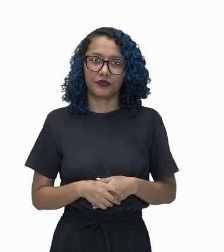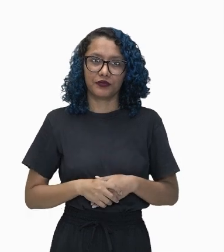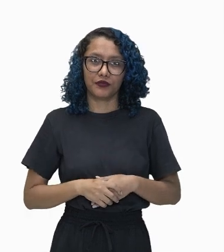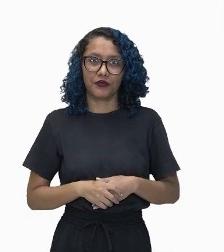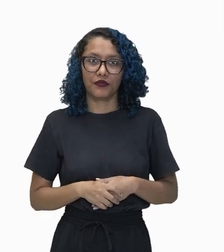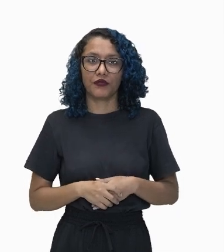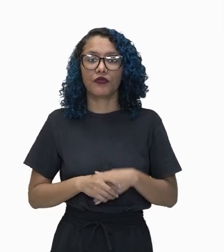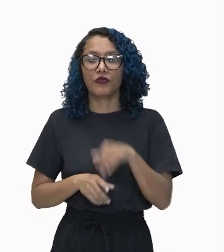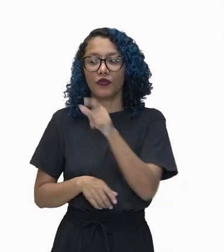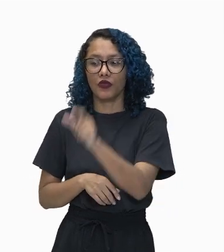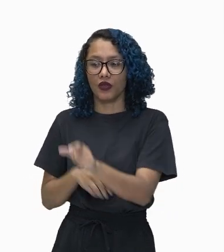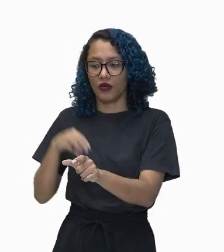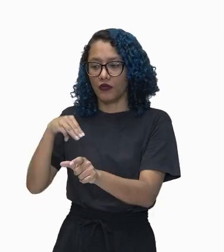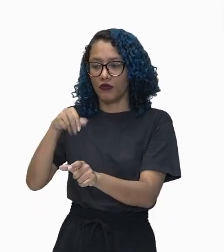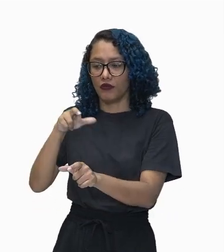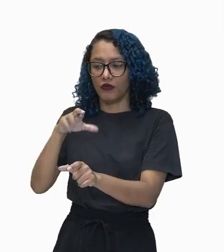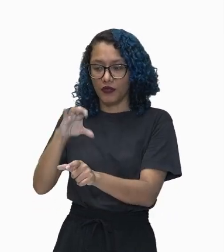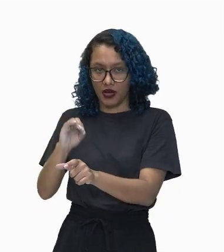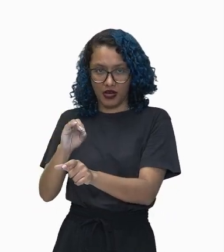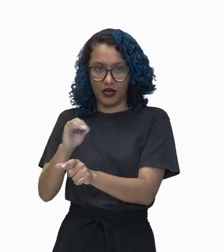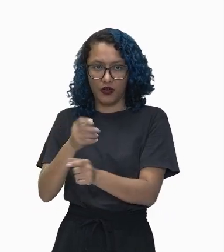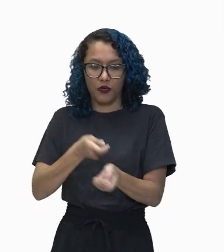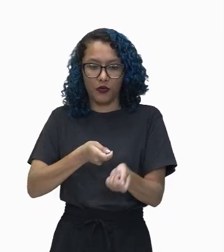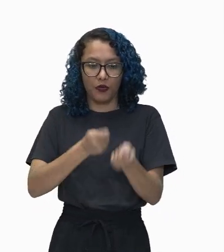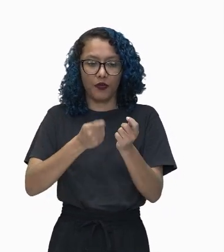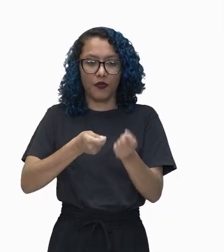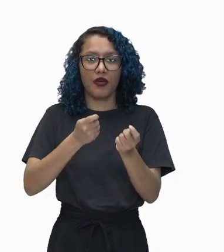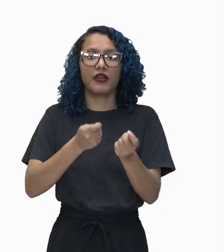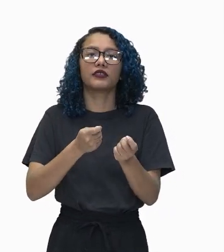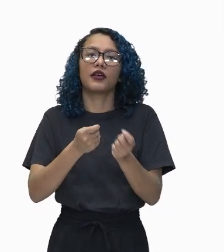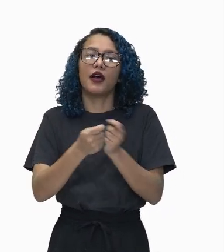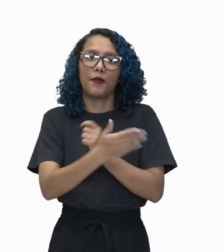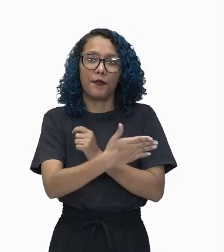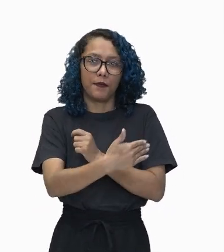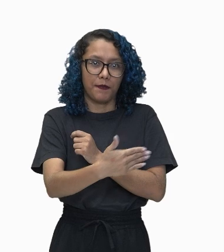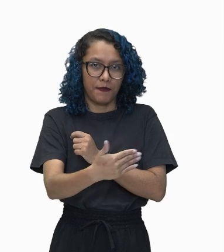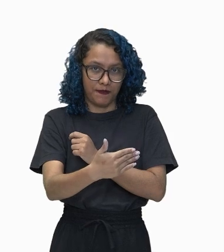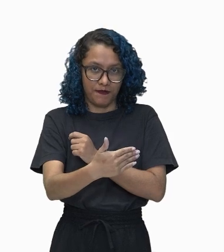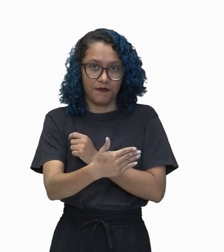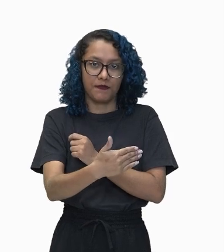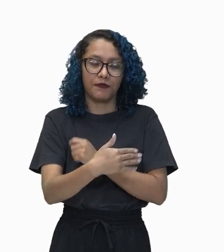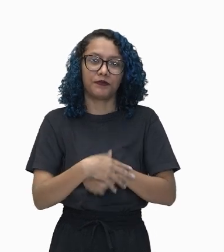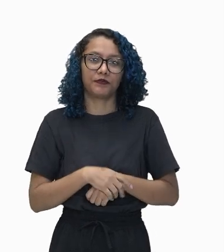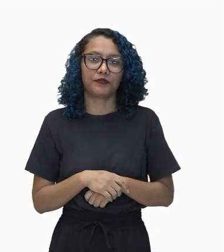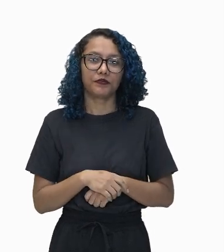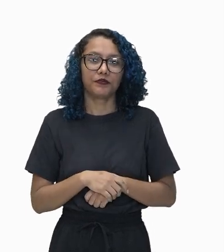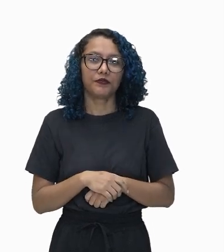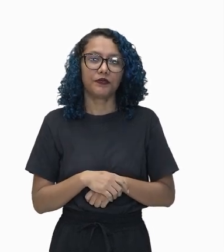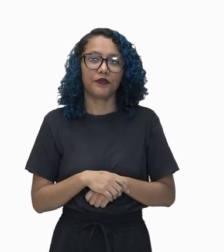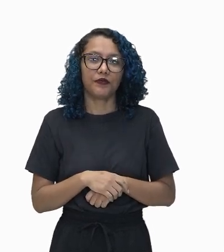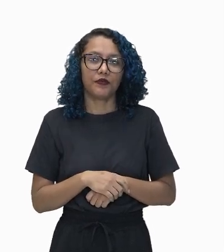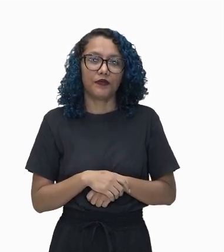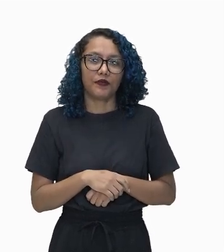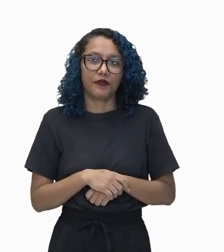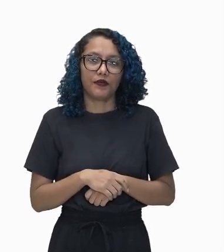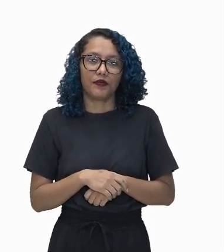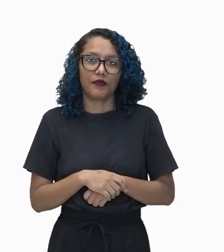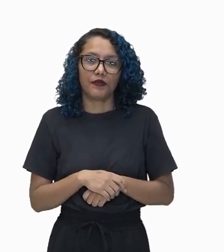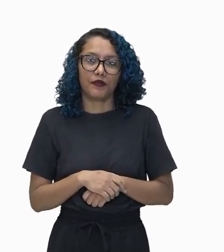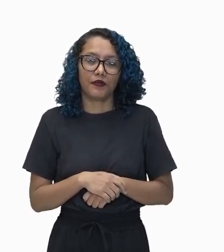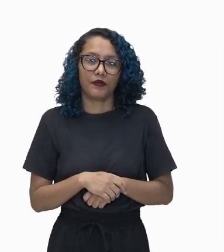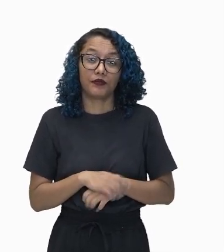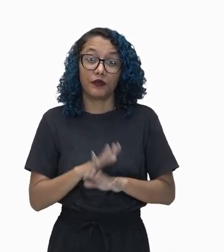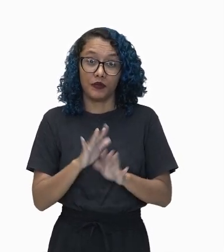Mário pesca pirarucu. Muito bem, olha só esse pescador. Aí nós temos um